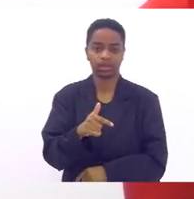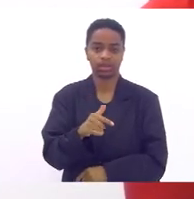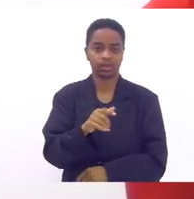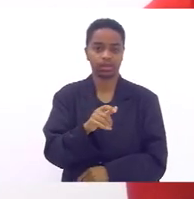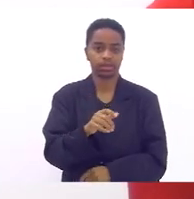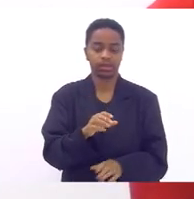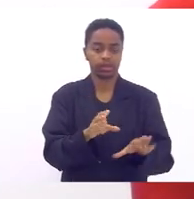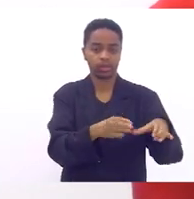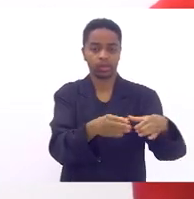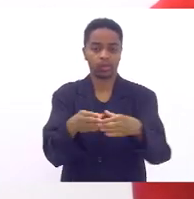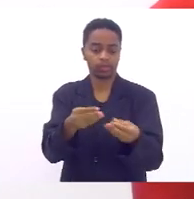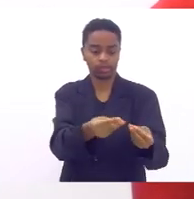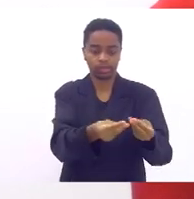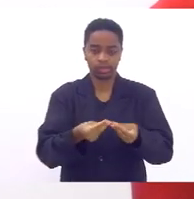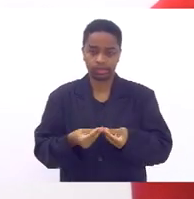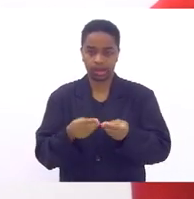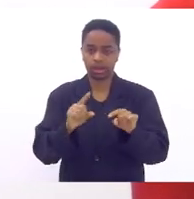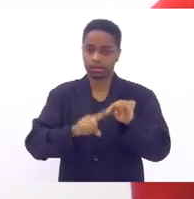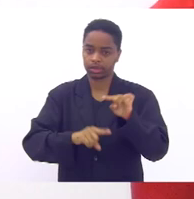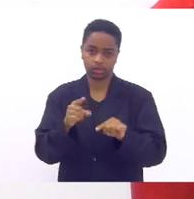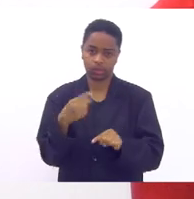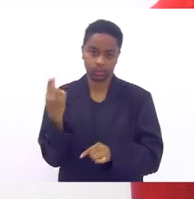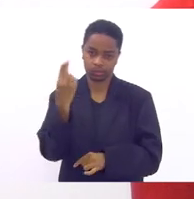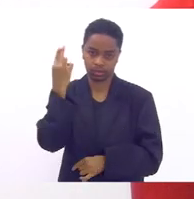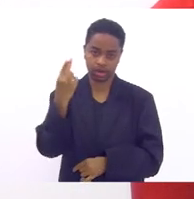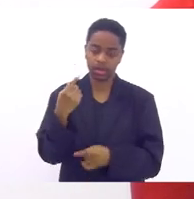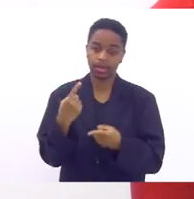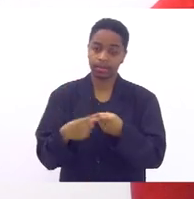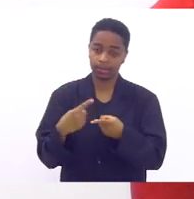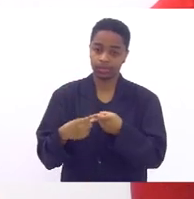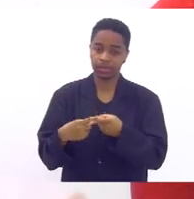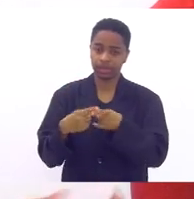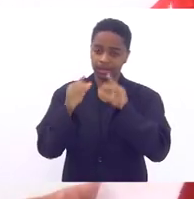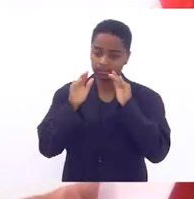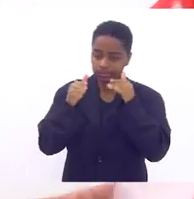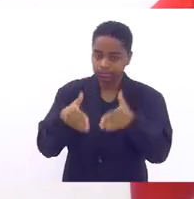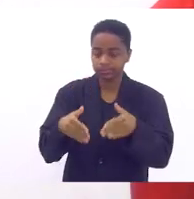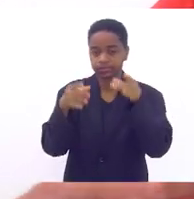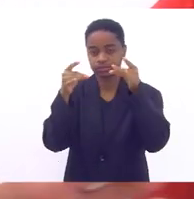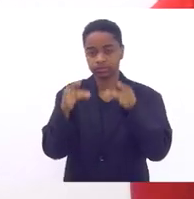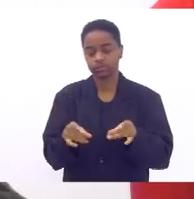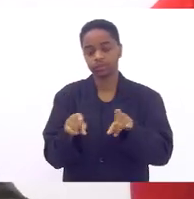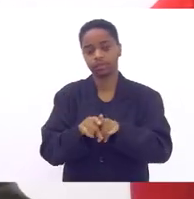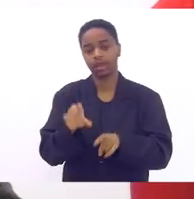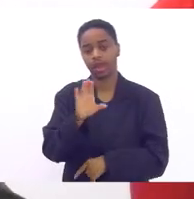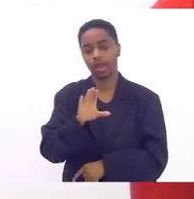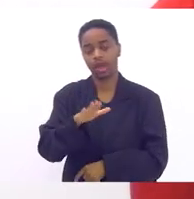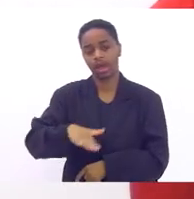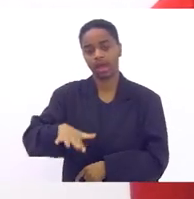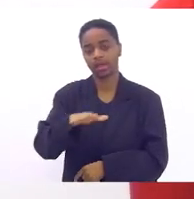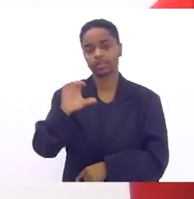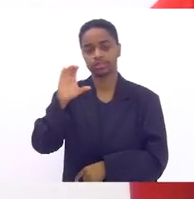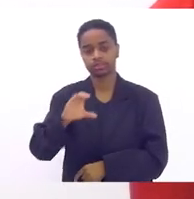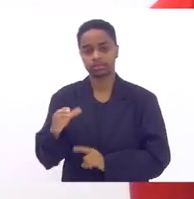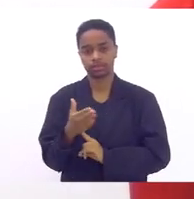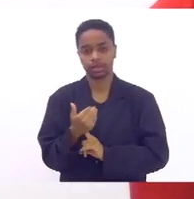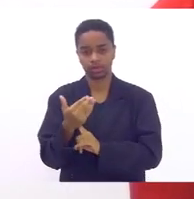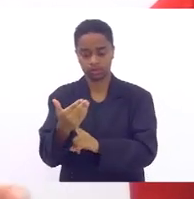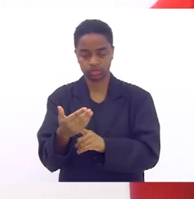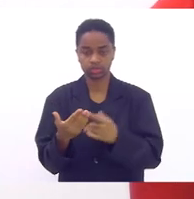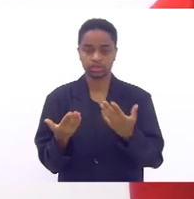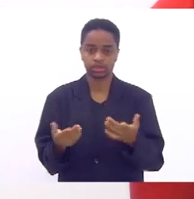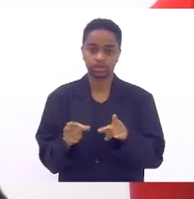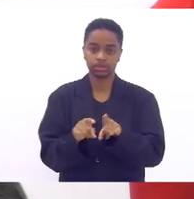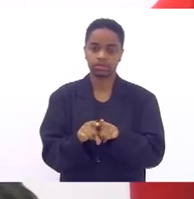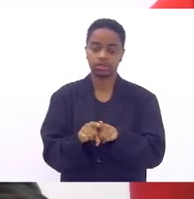suprir a sua cadeia que é bem eh específica imersa também em ciência e tecnologia para eh e que